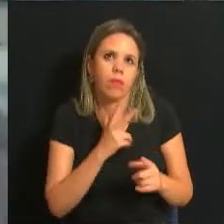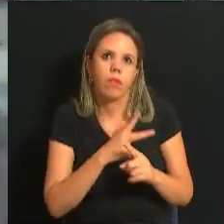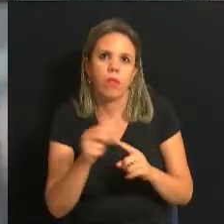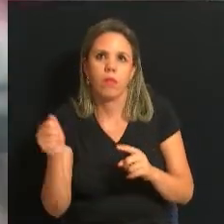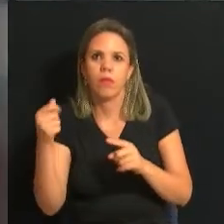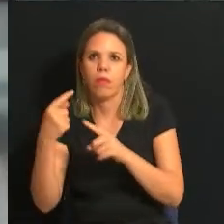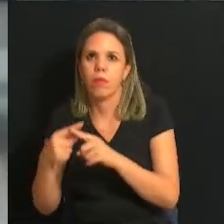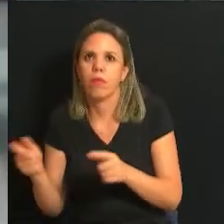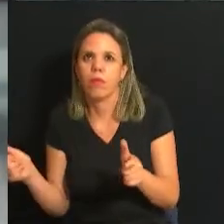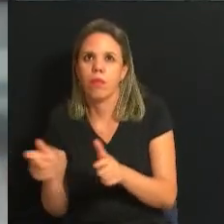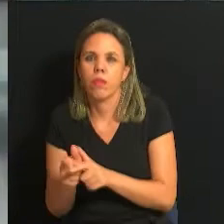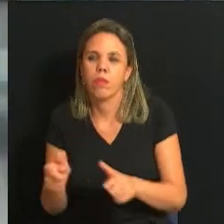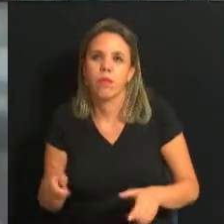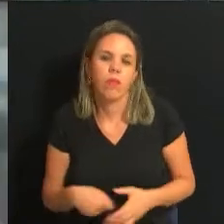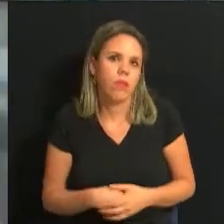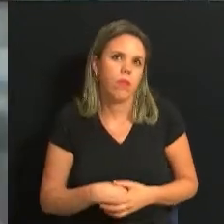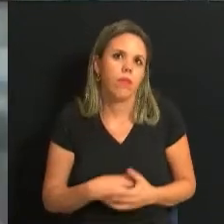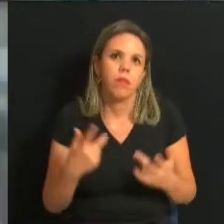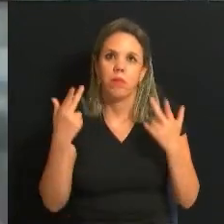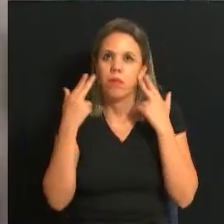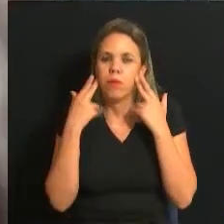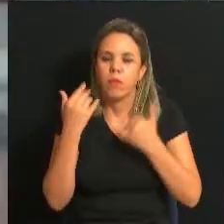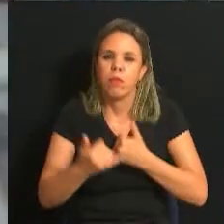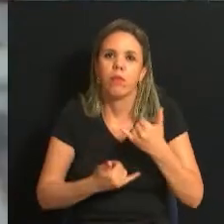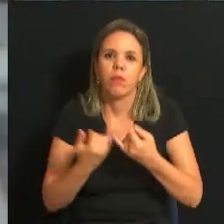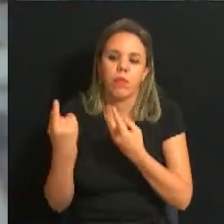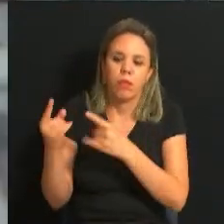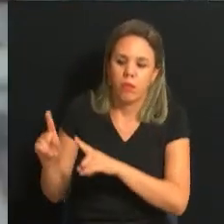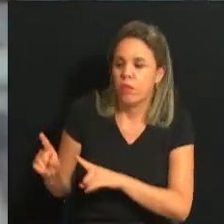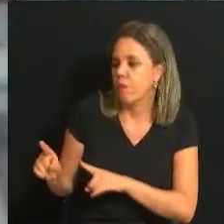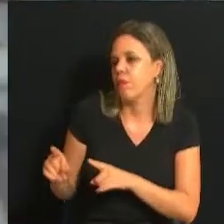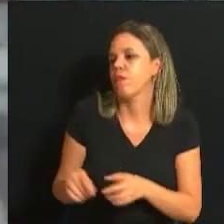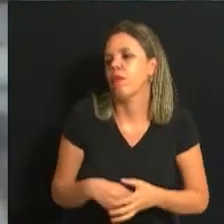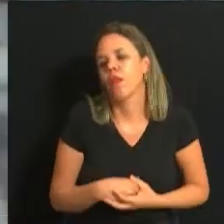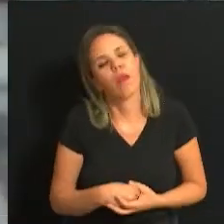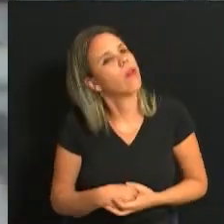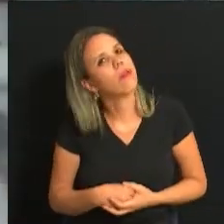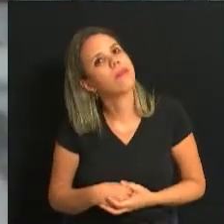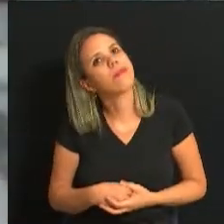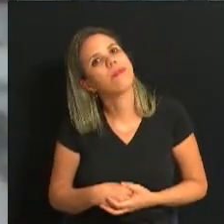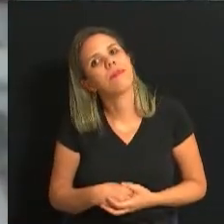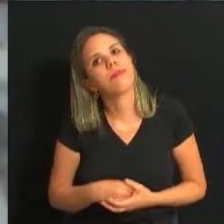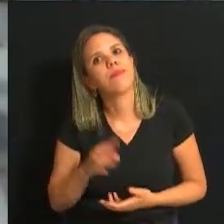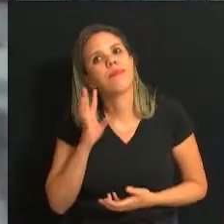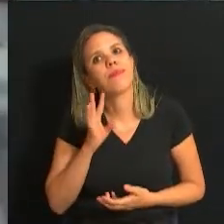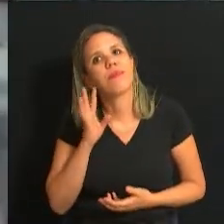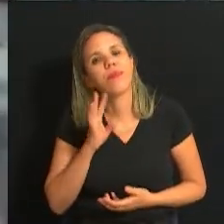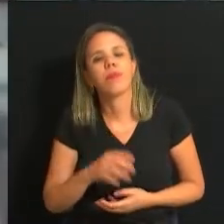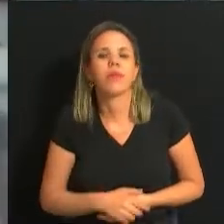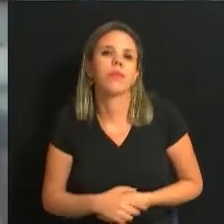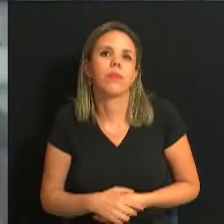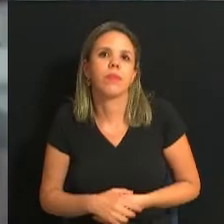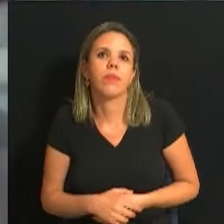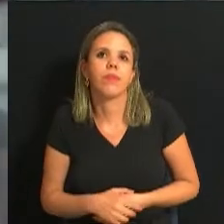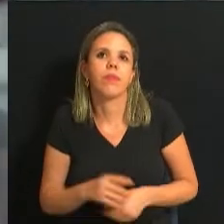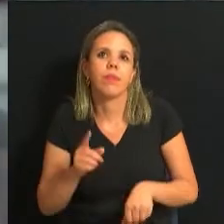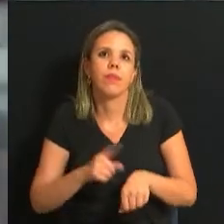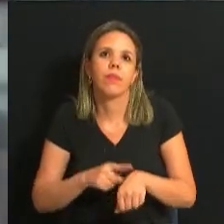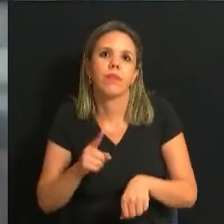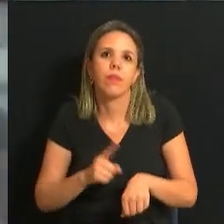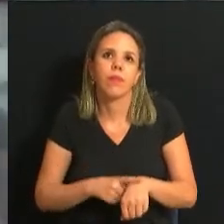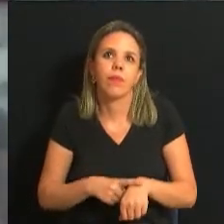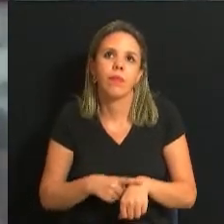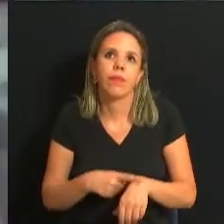tem tantos. Isso vira meio que uma brincadeira entre as pessoas. Isso é saudável, isso é legal. Agora, a partir do momento em que isso